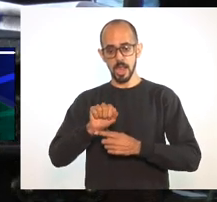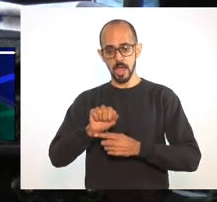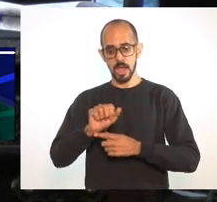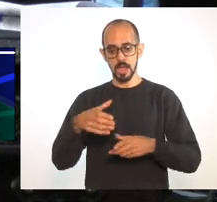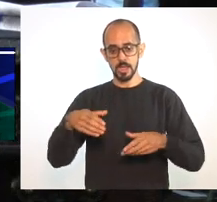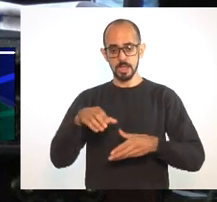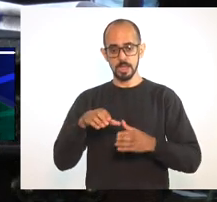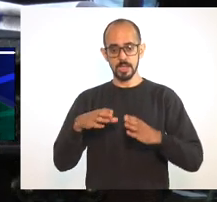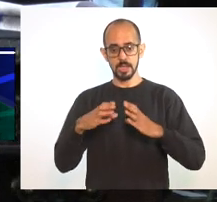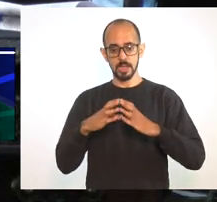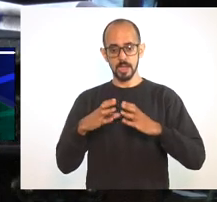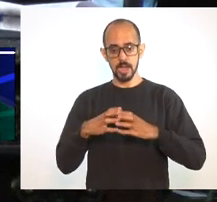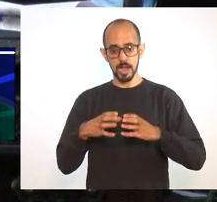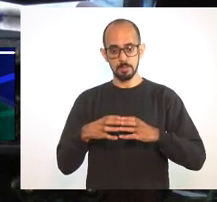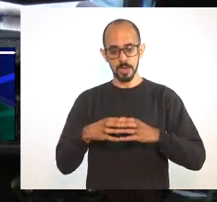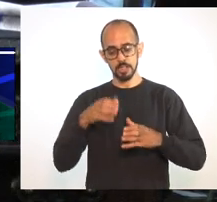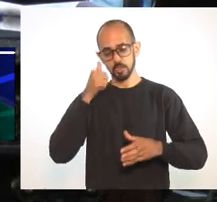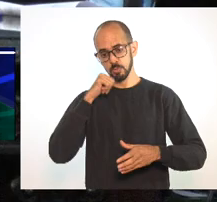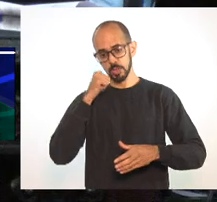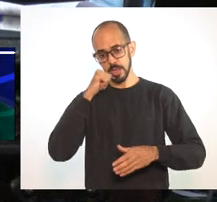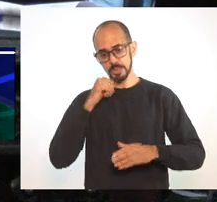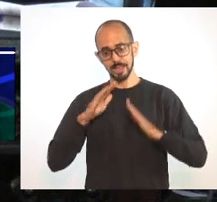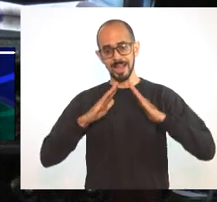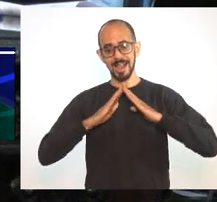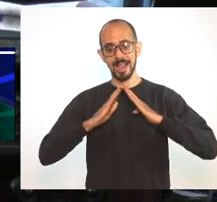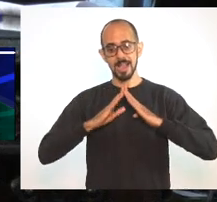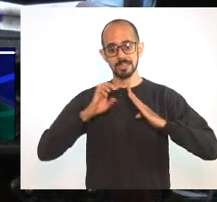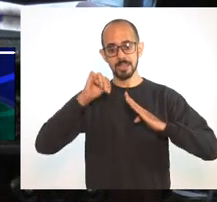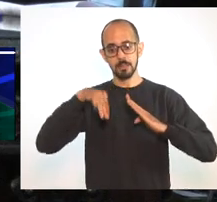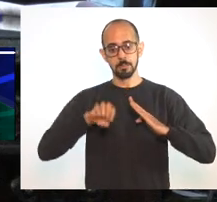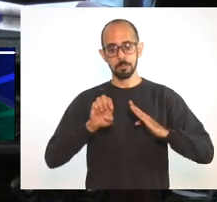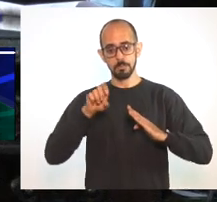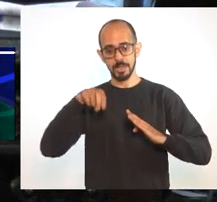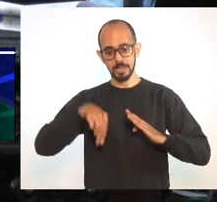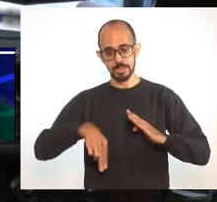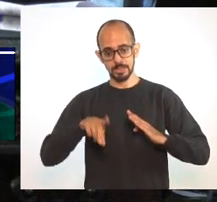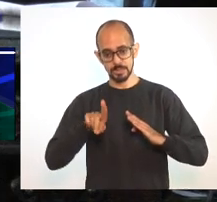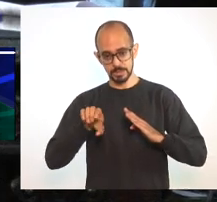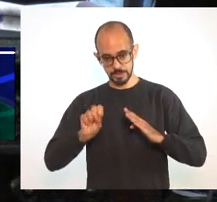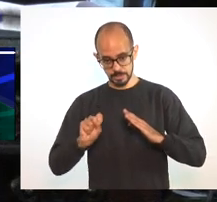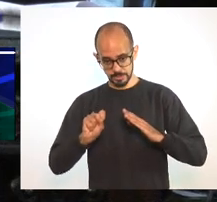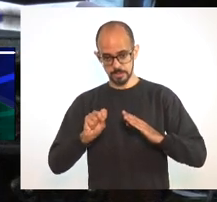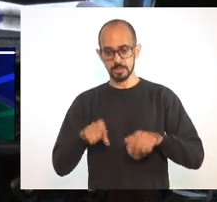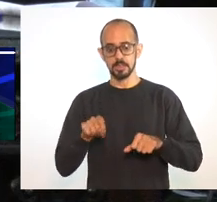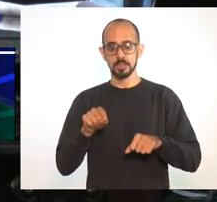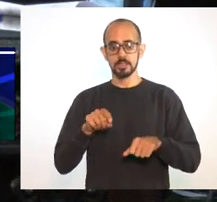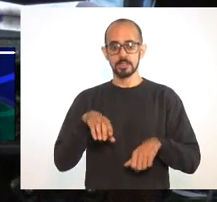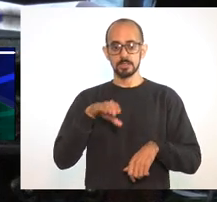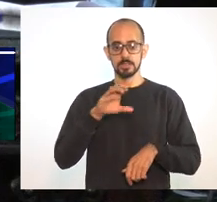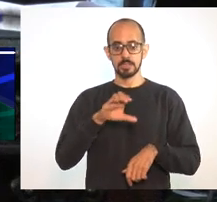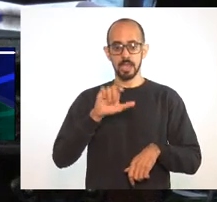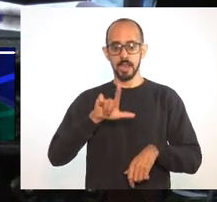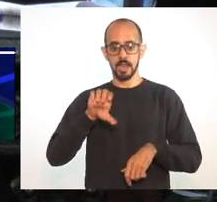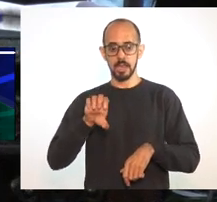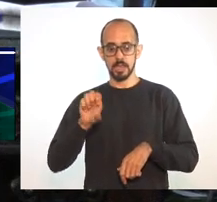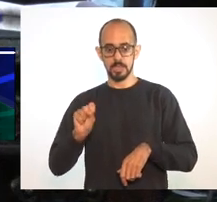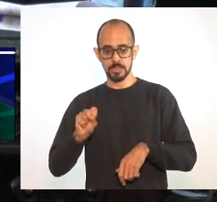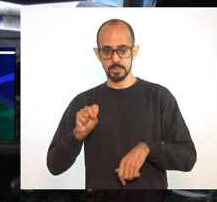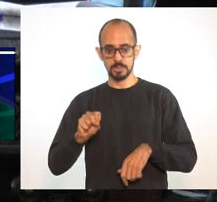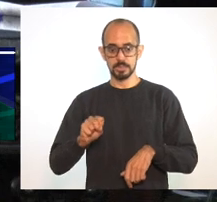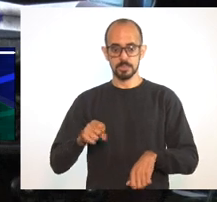Mulheres, Casa NEM, SEBS, Centro Brasileiro de Estudos de Saúde,